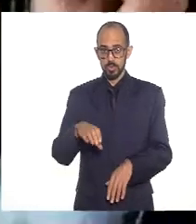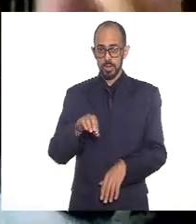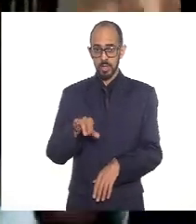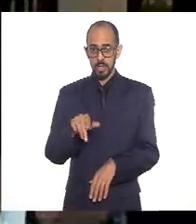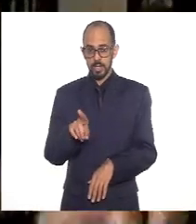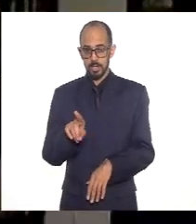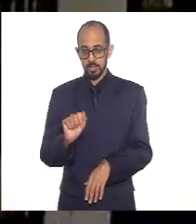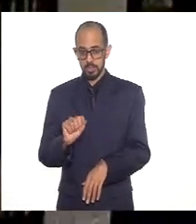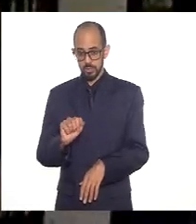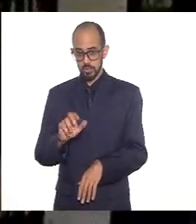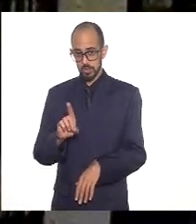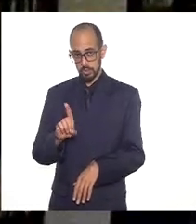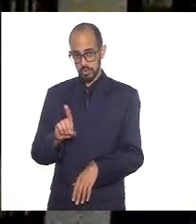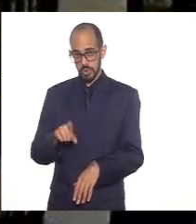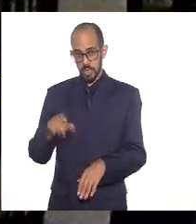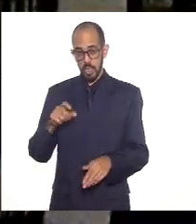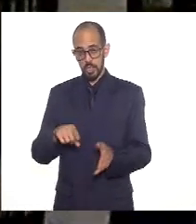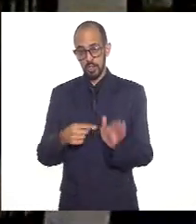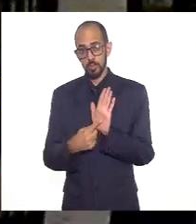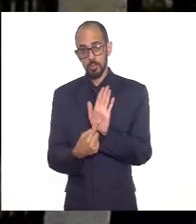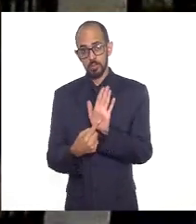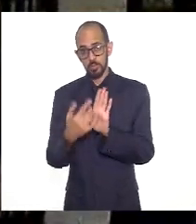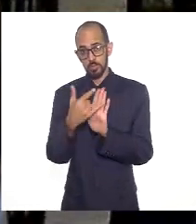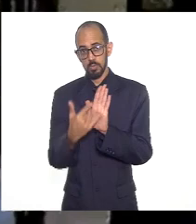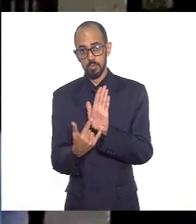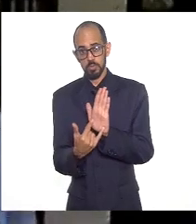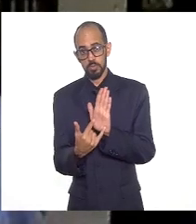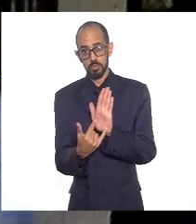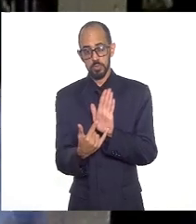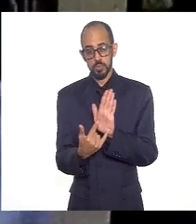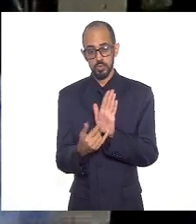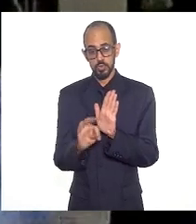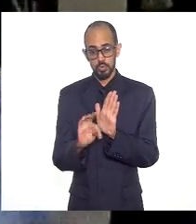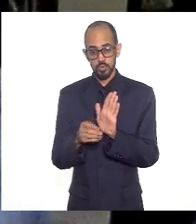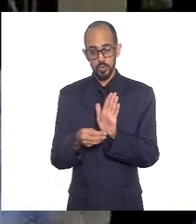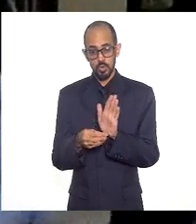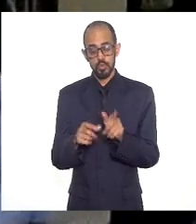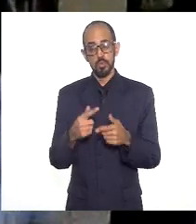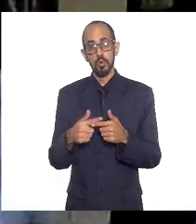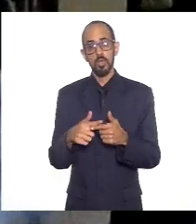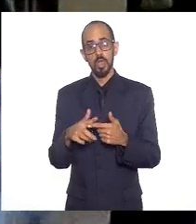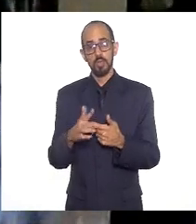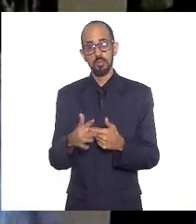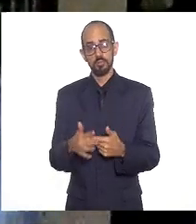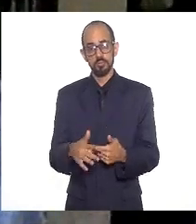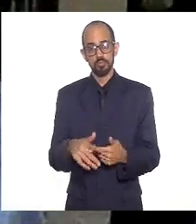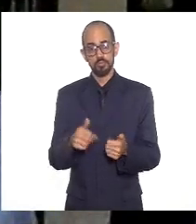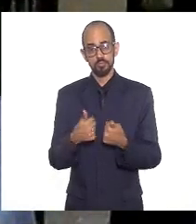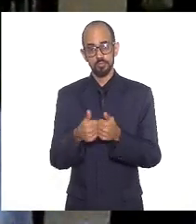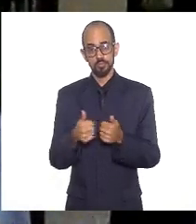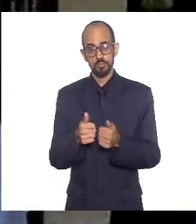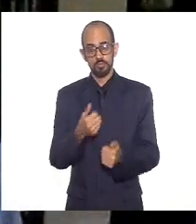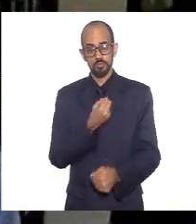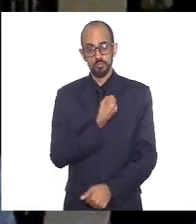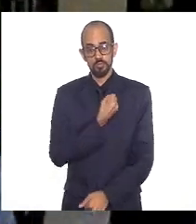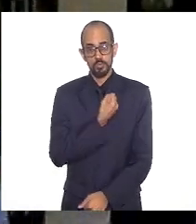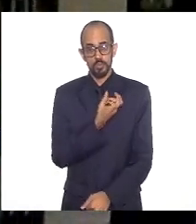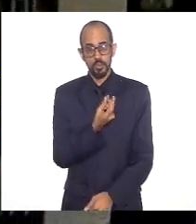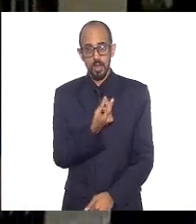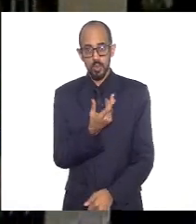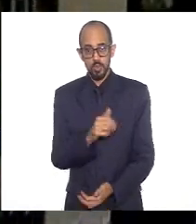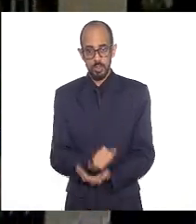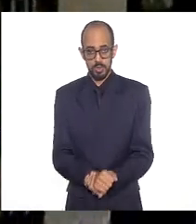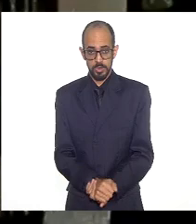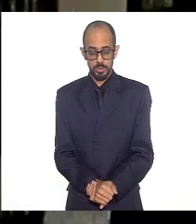demonstrativo dos contratos com as OS, vedar o reajuste das tarifas, esforços para suspender